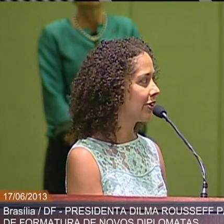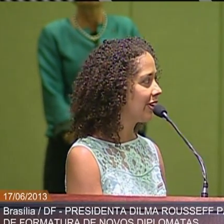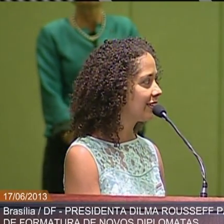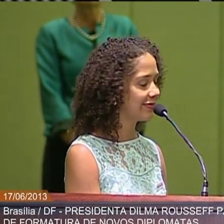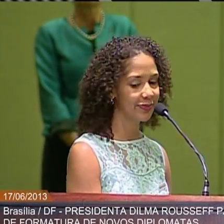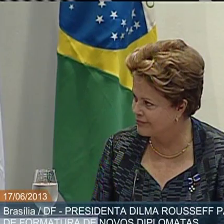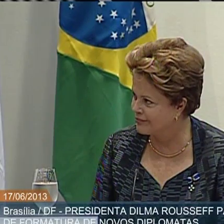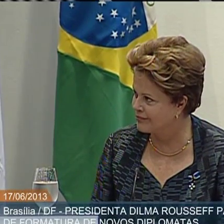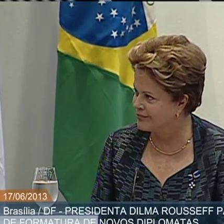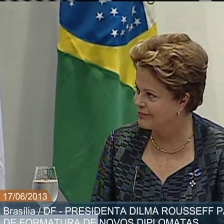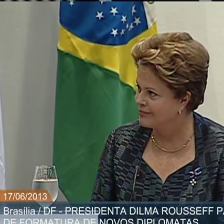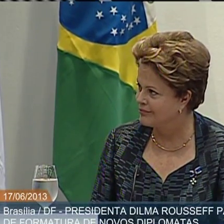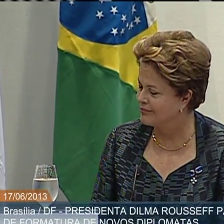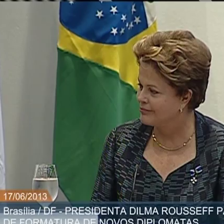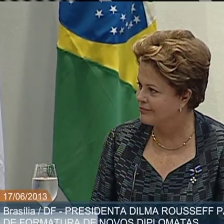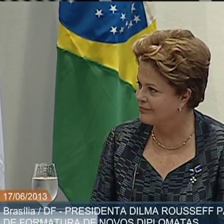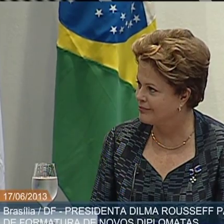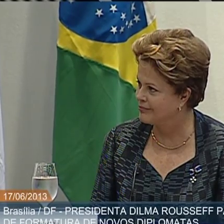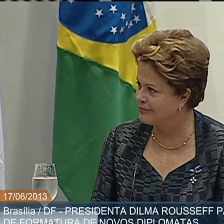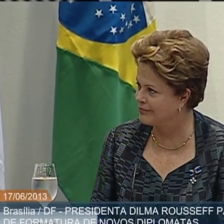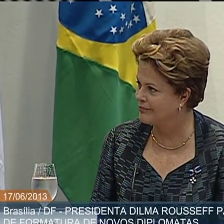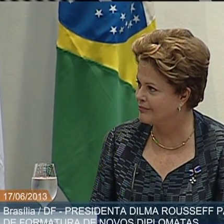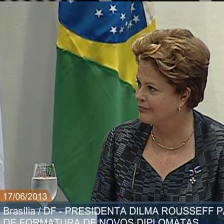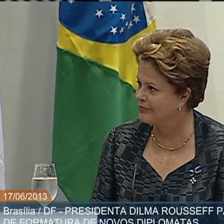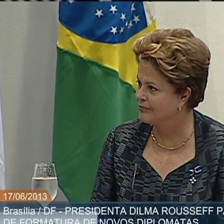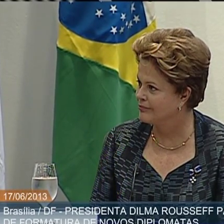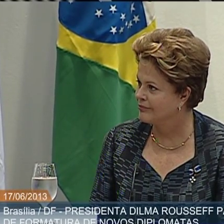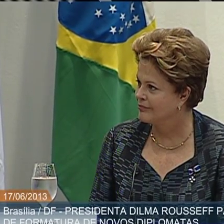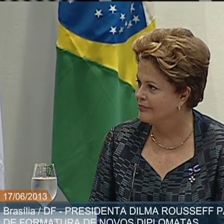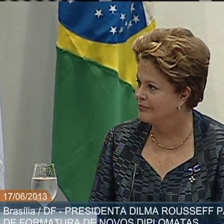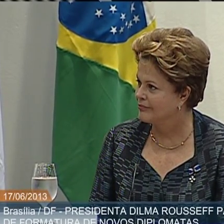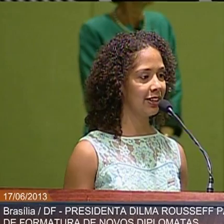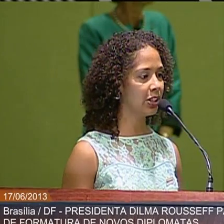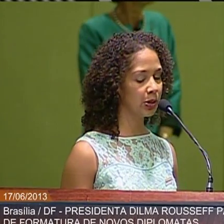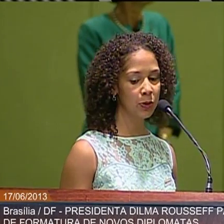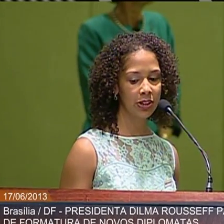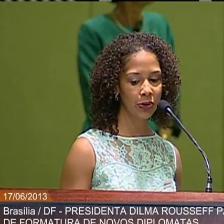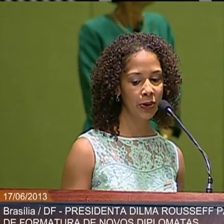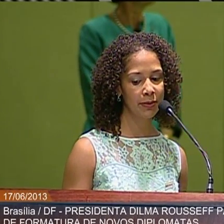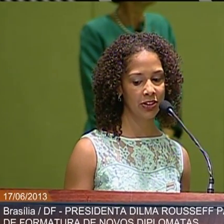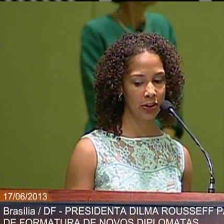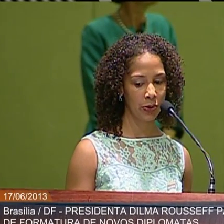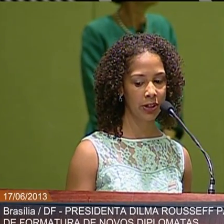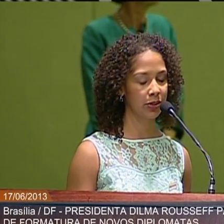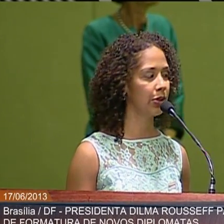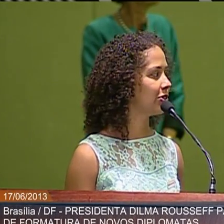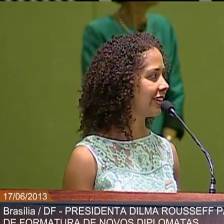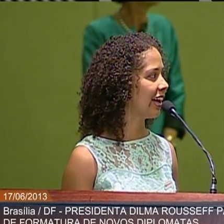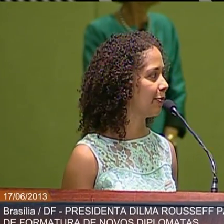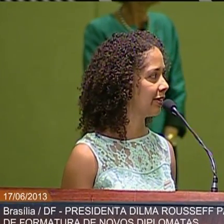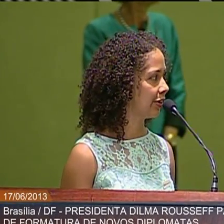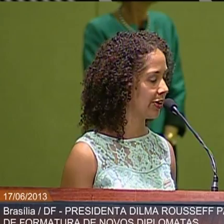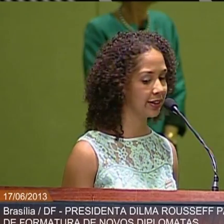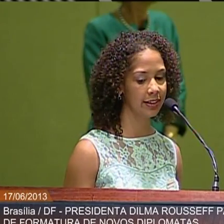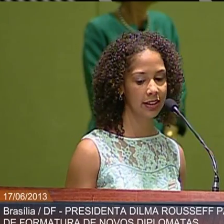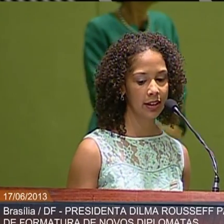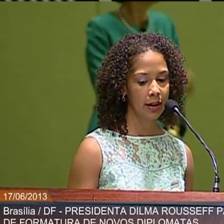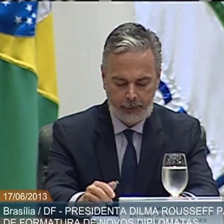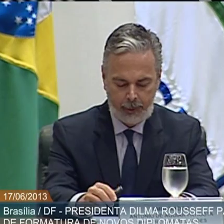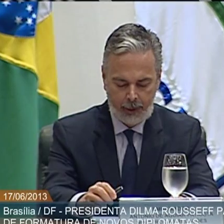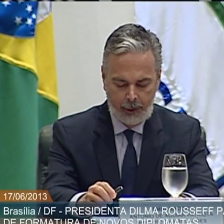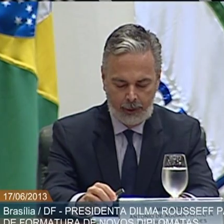Excelentíssima senhora Dilma Rousseff, presidenta da República, excelentíssimo senhor embaixador Antônio de Aguiar